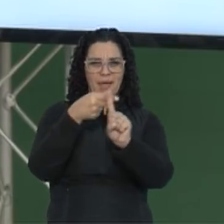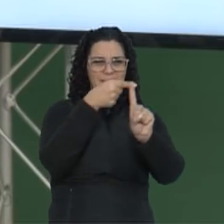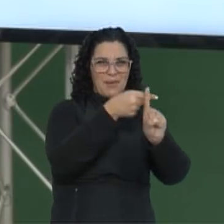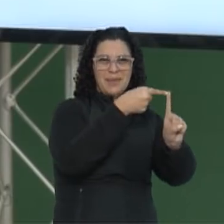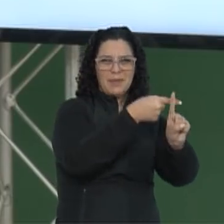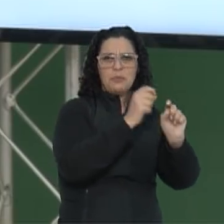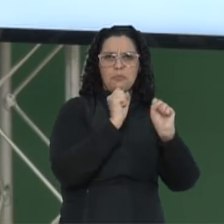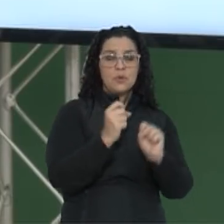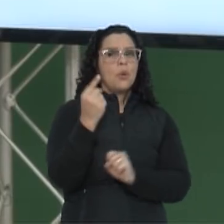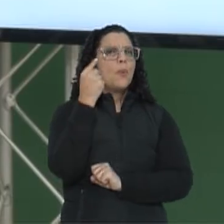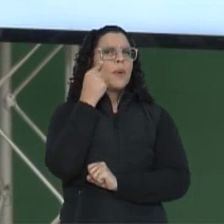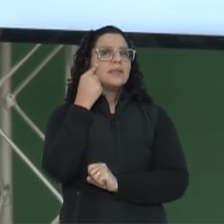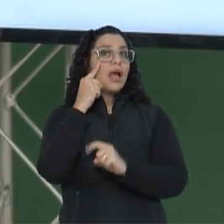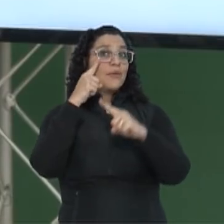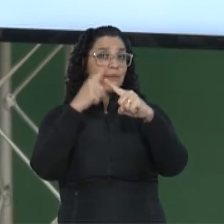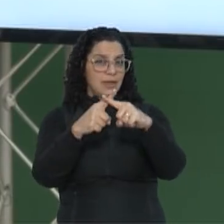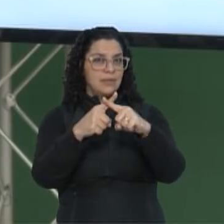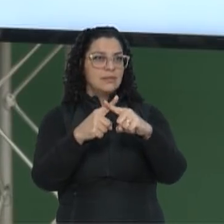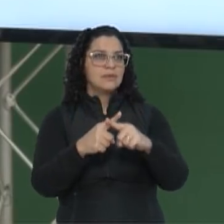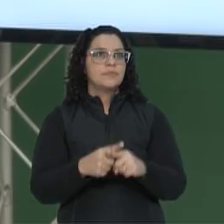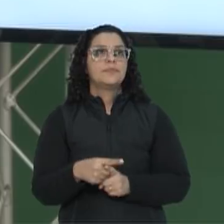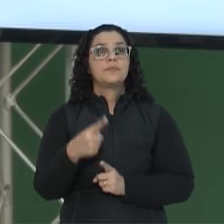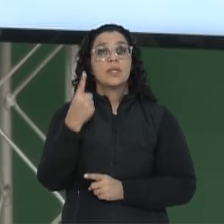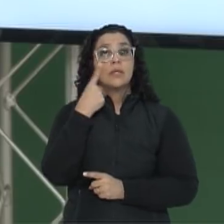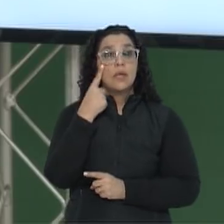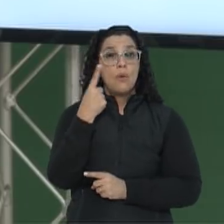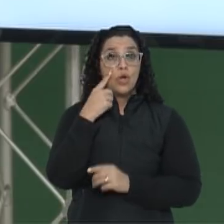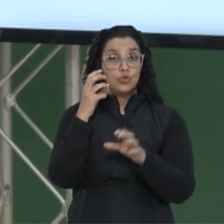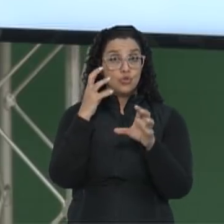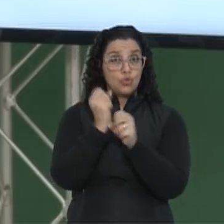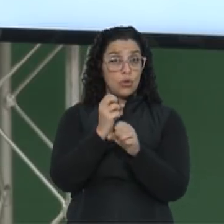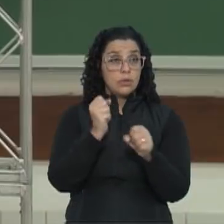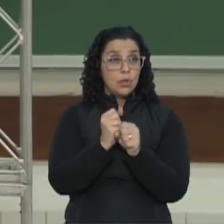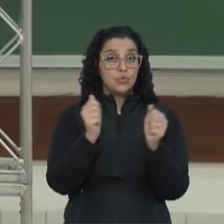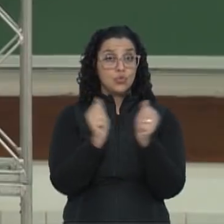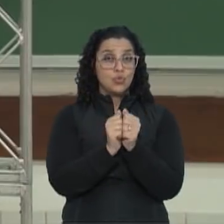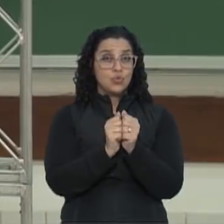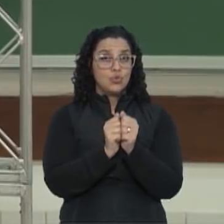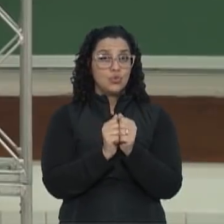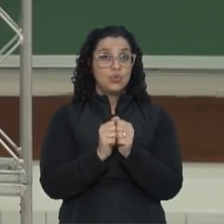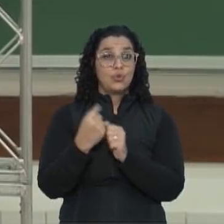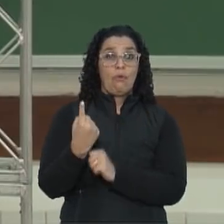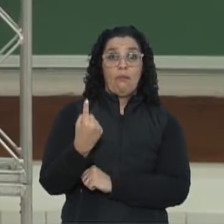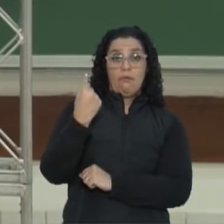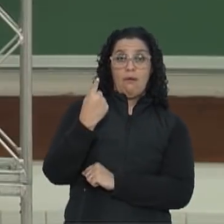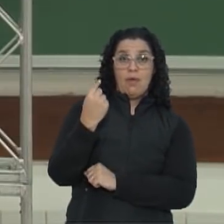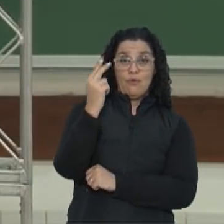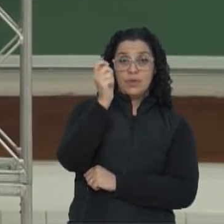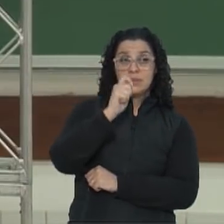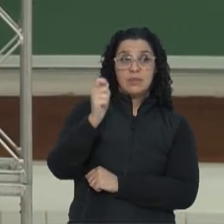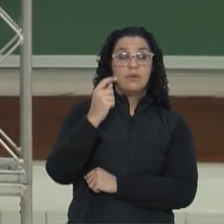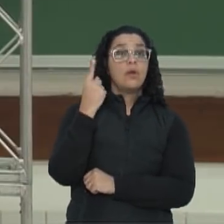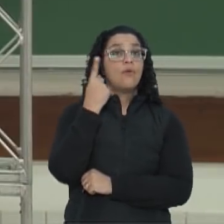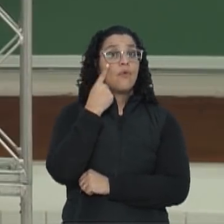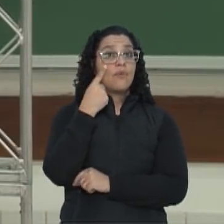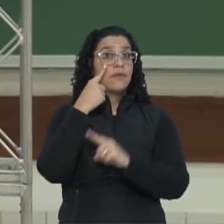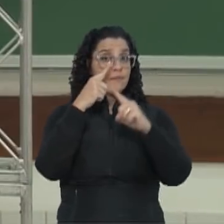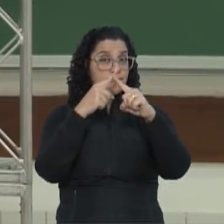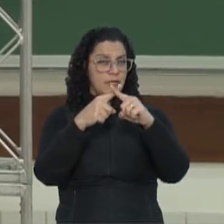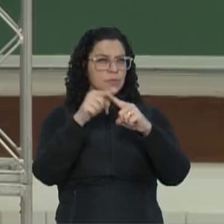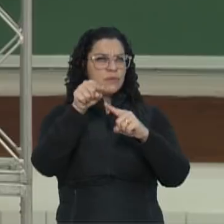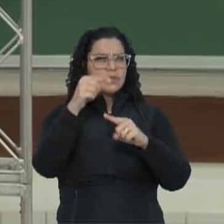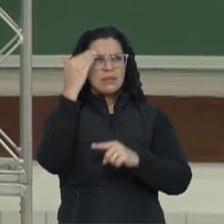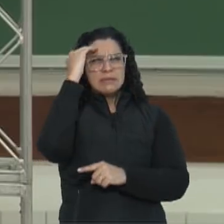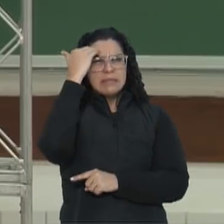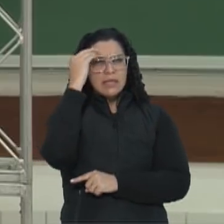eu posso pensar na multiplicação. Acompanha comigo aqui no quadro. Olha lá. Eu vou usar a ideia de multiplicação para